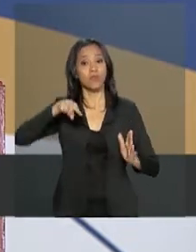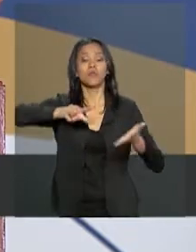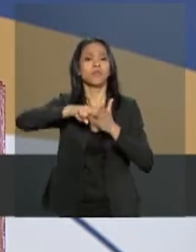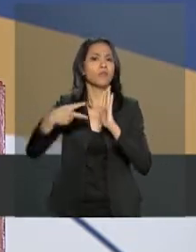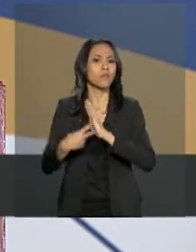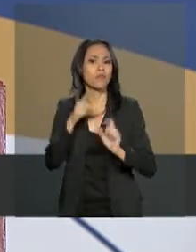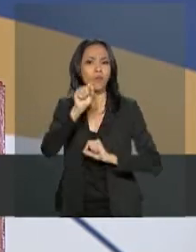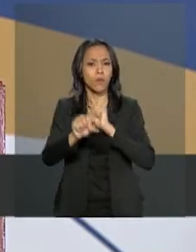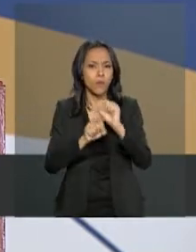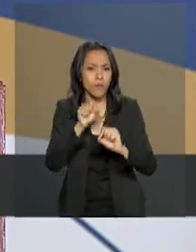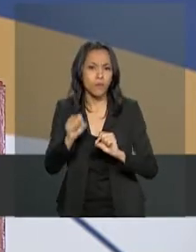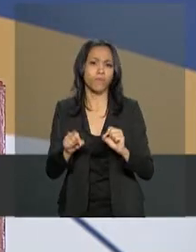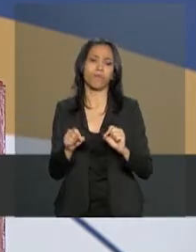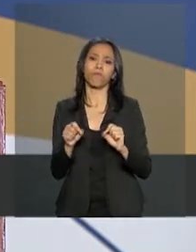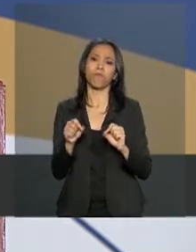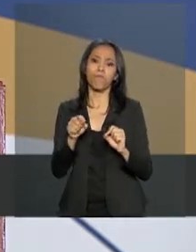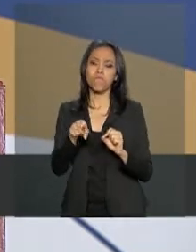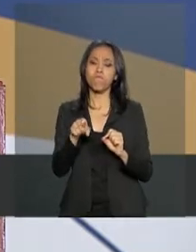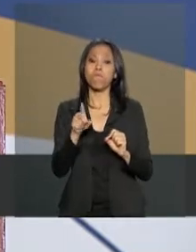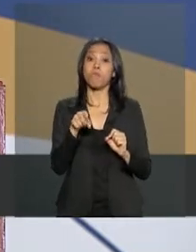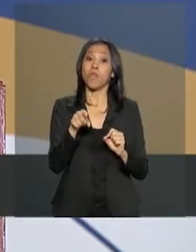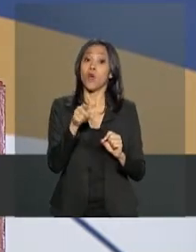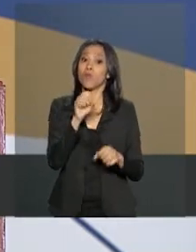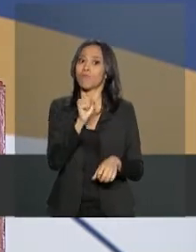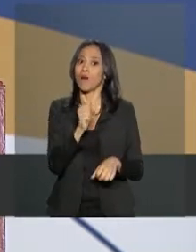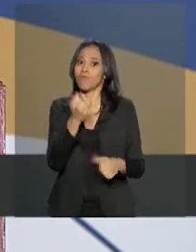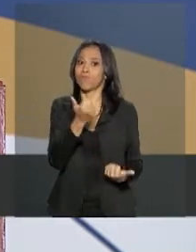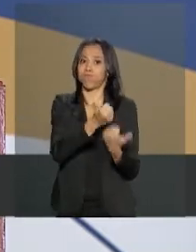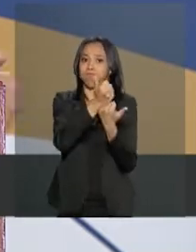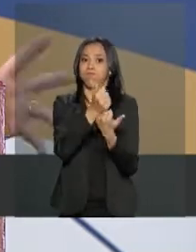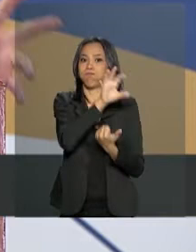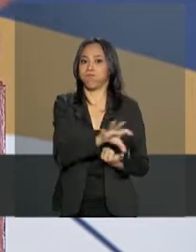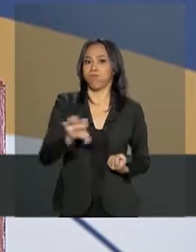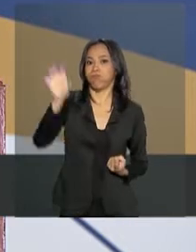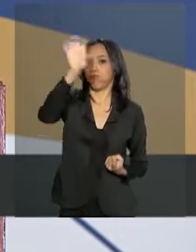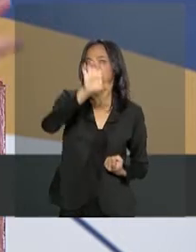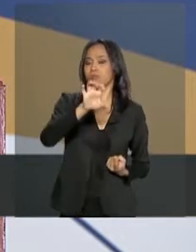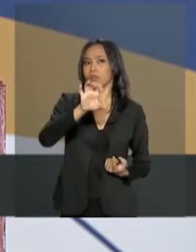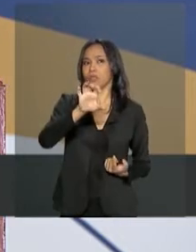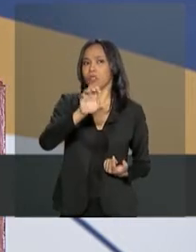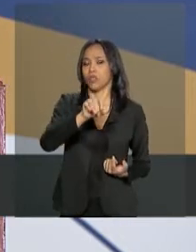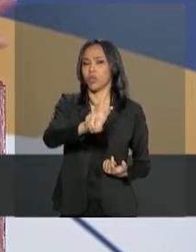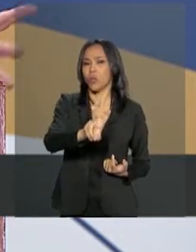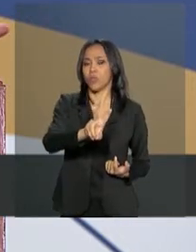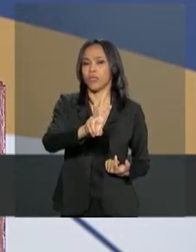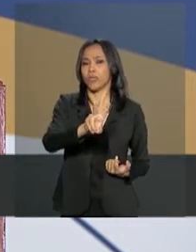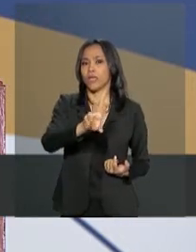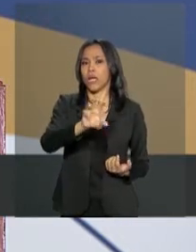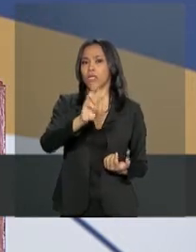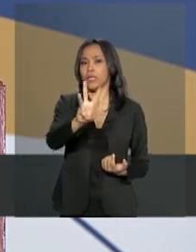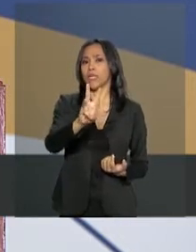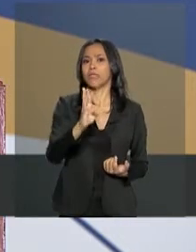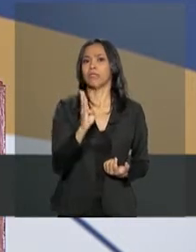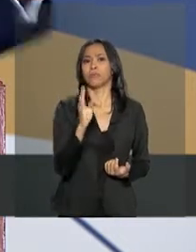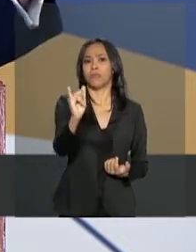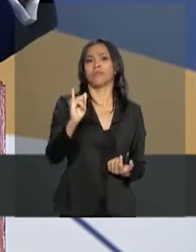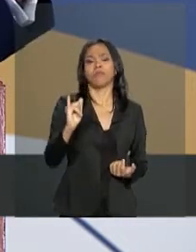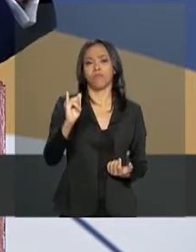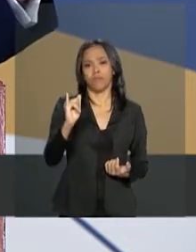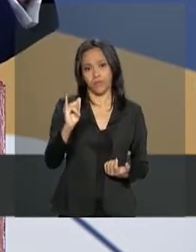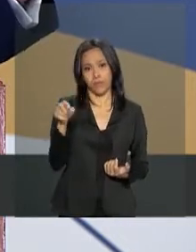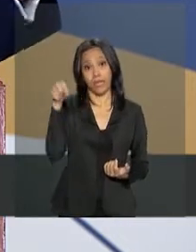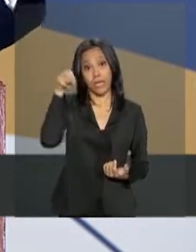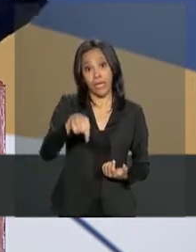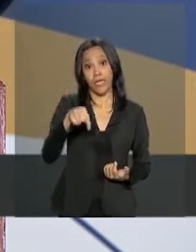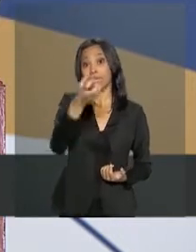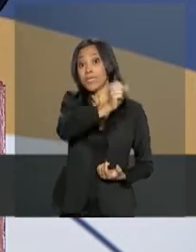um aporte econômico para os estados que variavam de 2 a 3 bilhões de reais naquele semestre